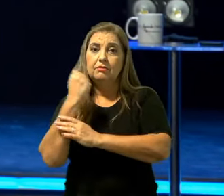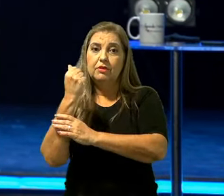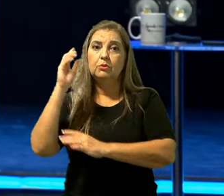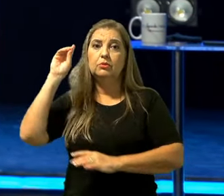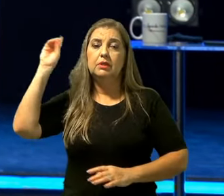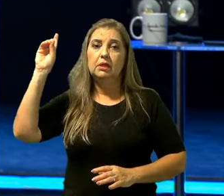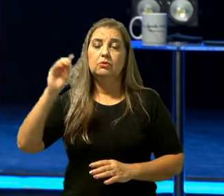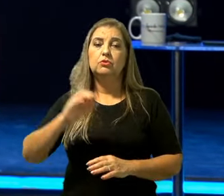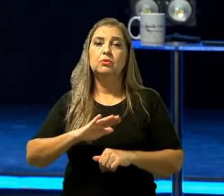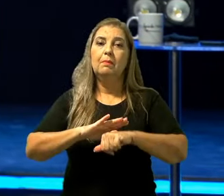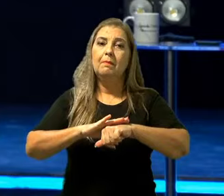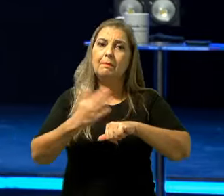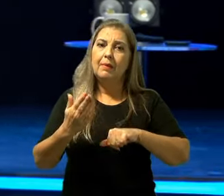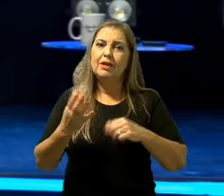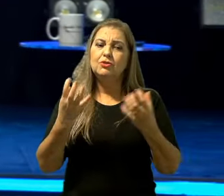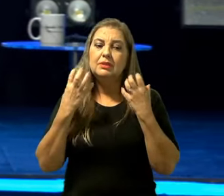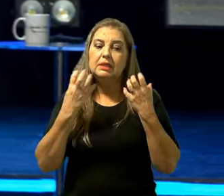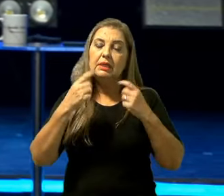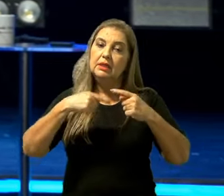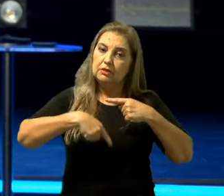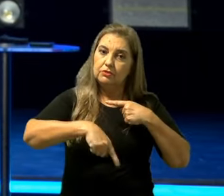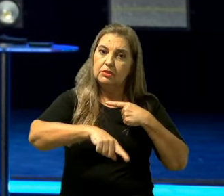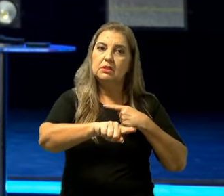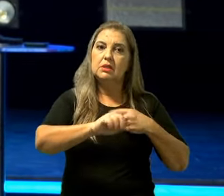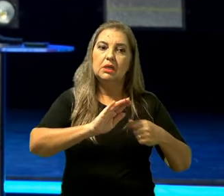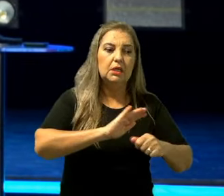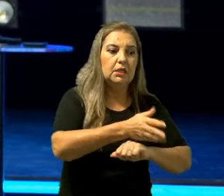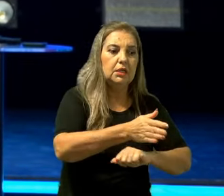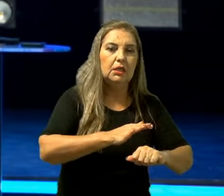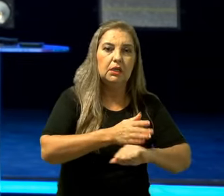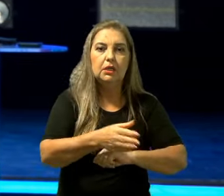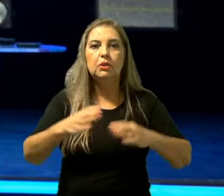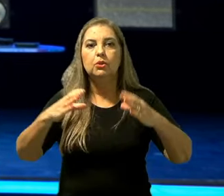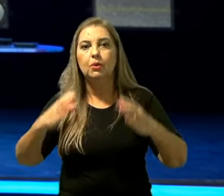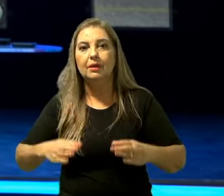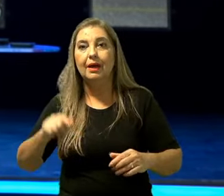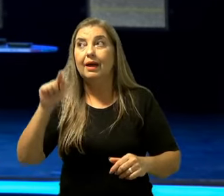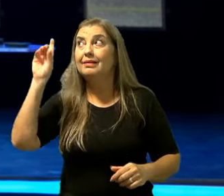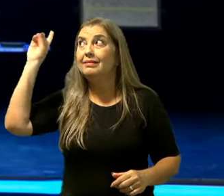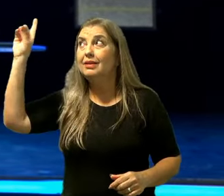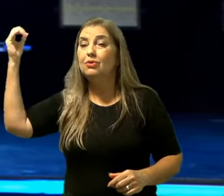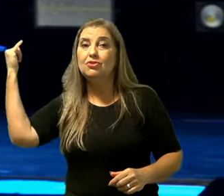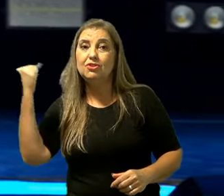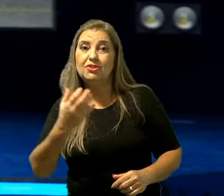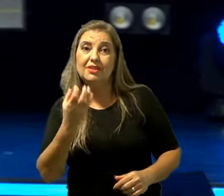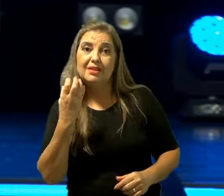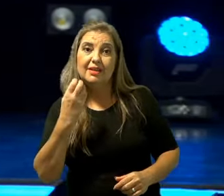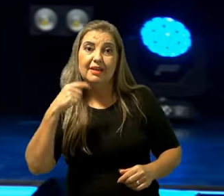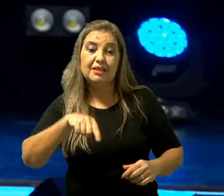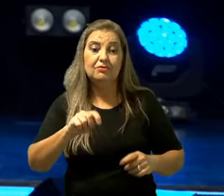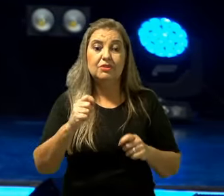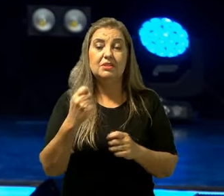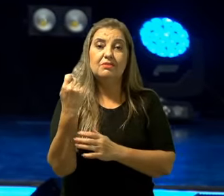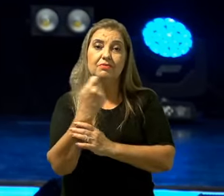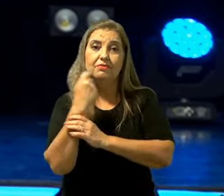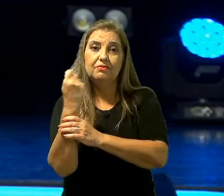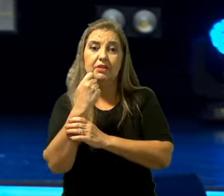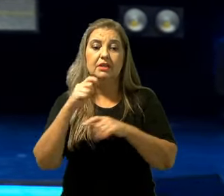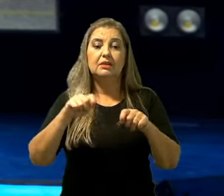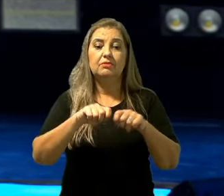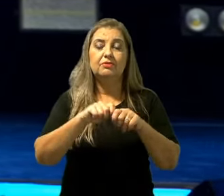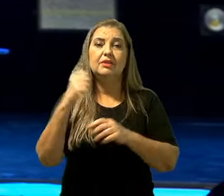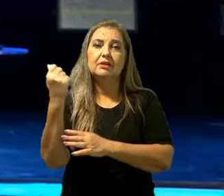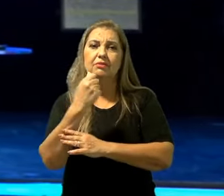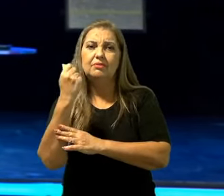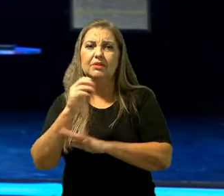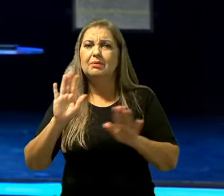Muito mais do que querer que você chegue em um determinado lugar, Deus quer que você permaneça. Chega, chega de começar